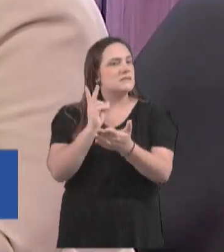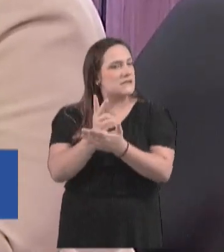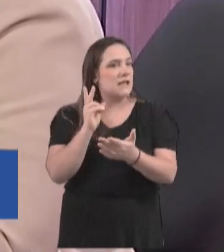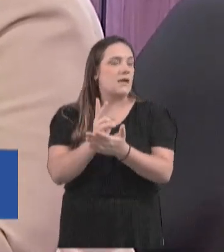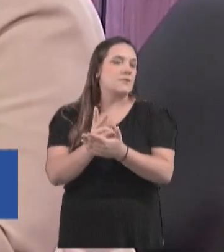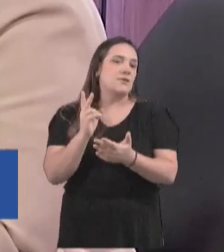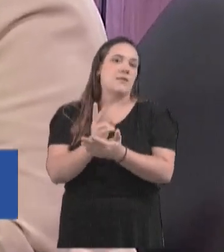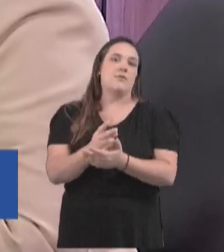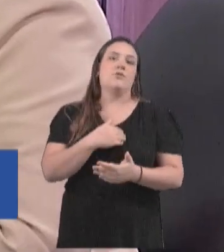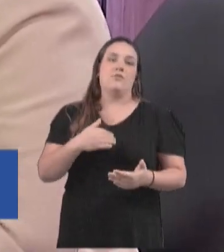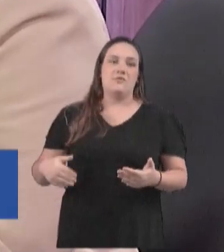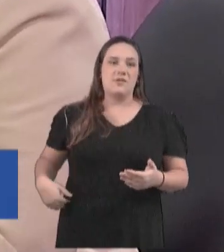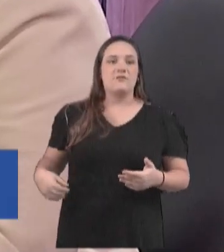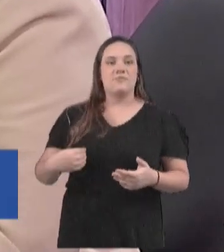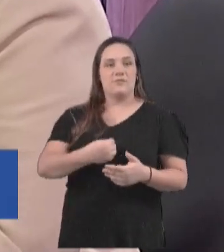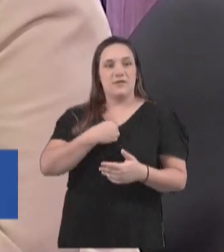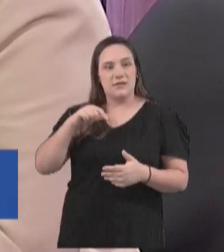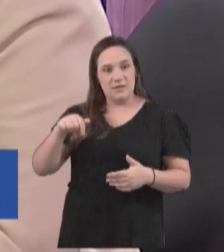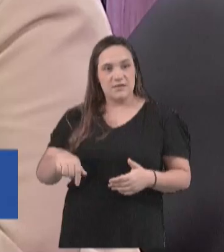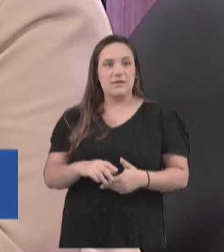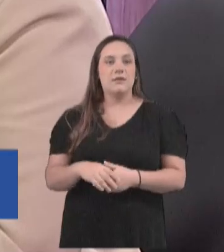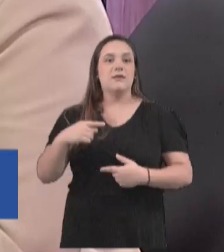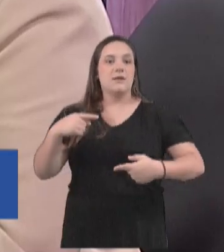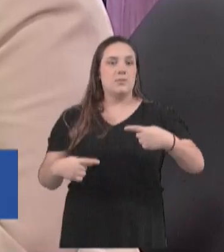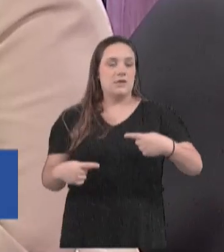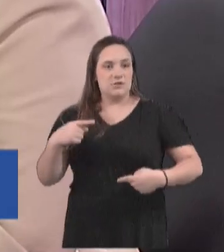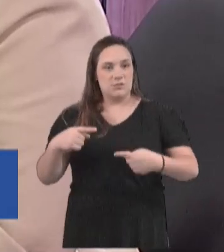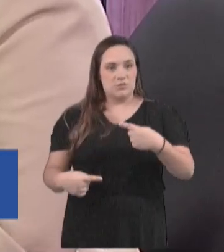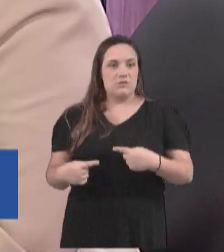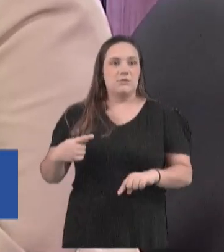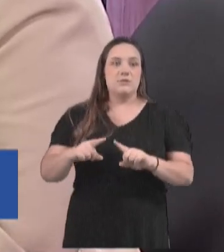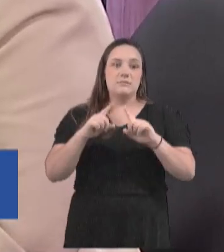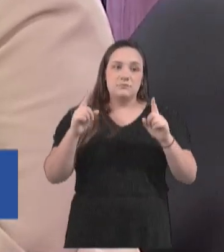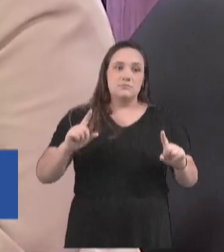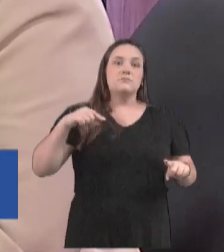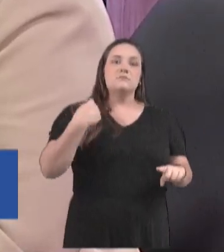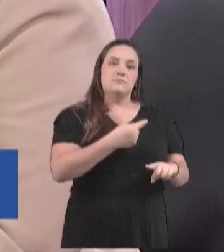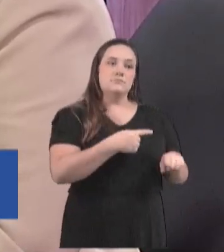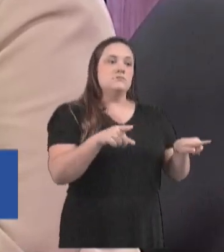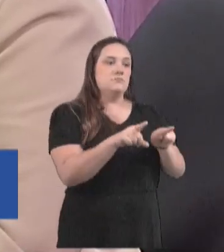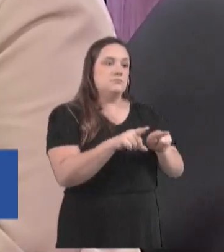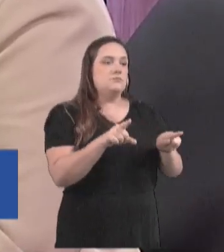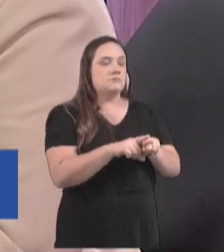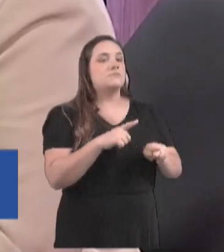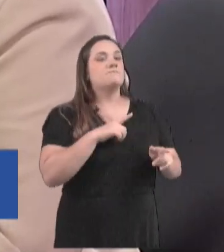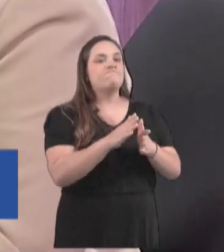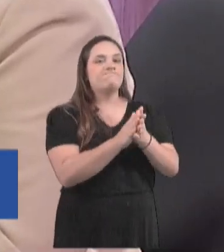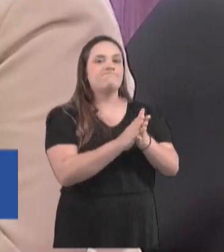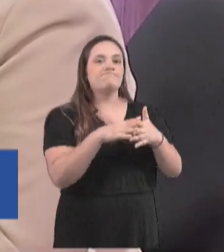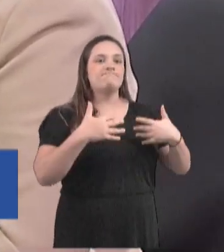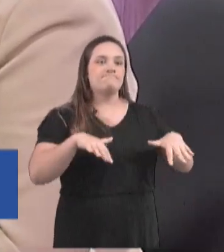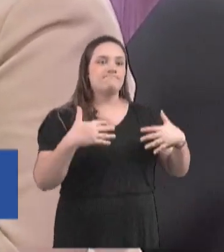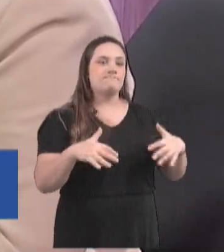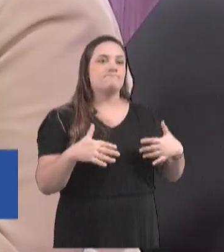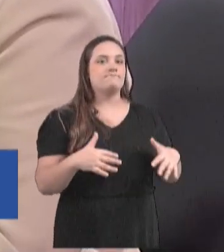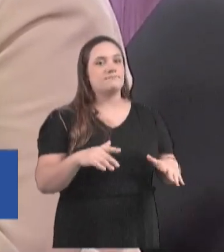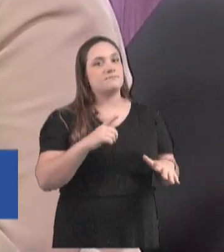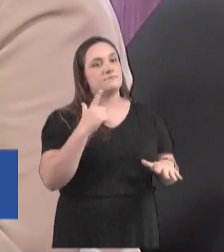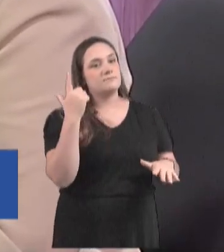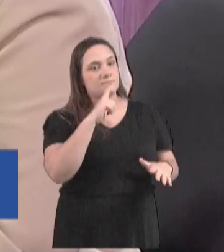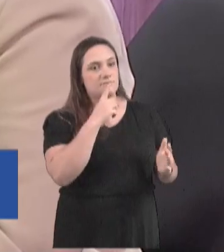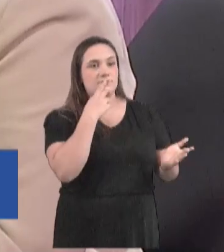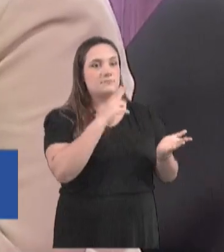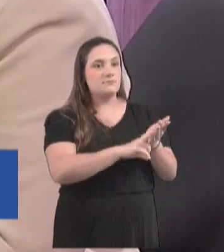todos os anos, né, presentes nos debates, mas nós estamos, sim, com a expectativa de produzir mais uma